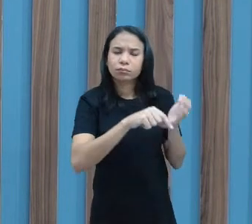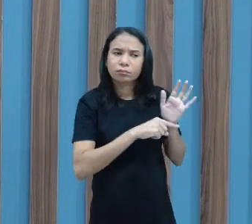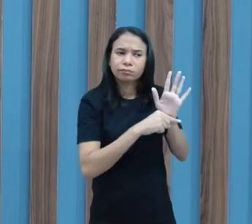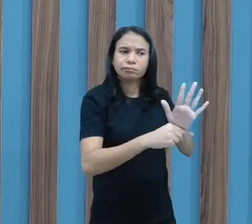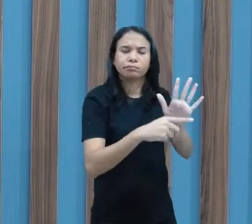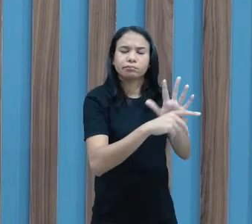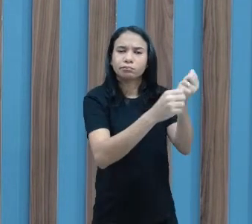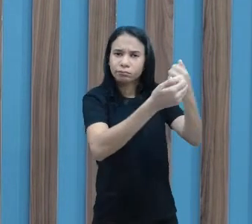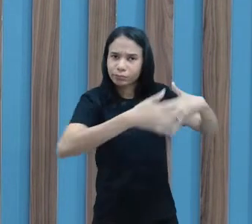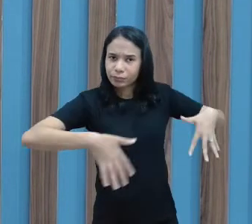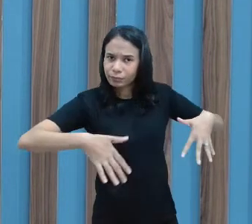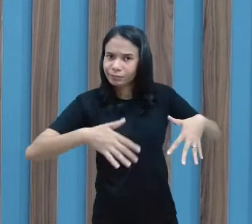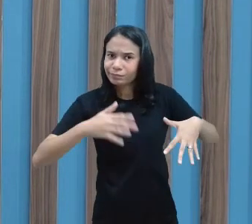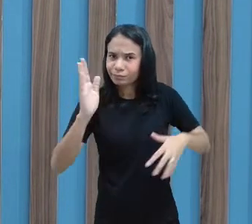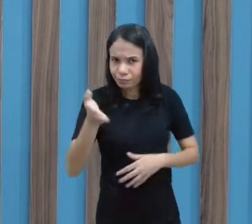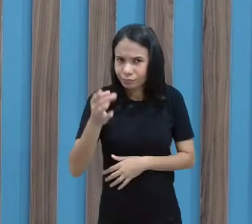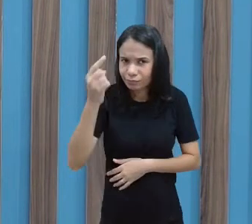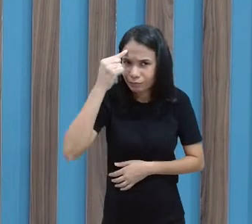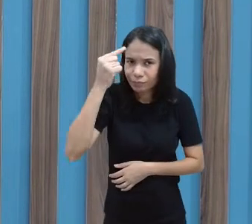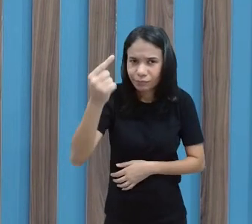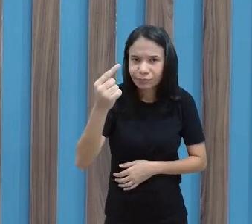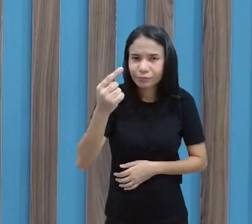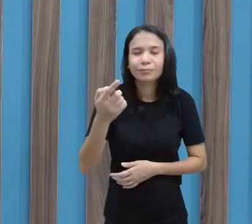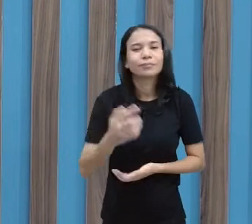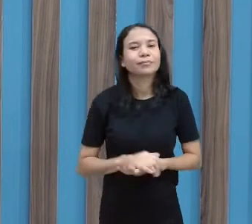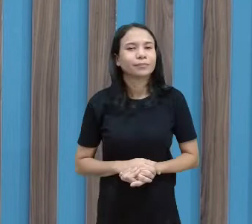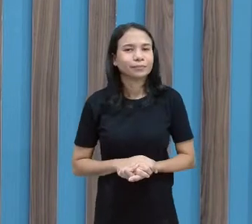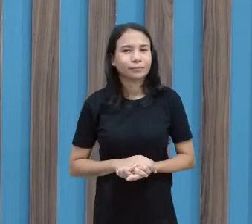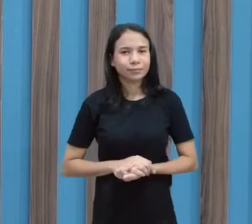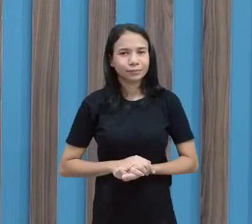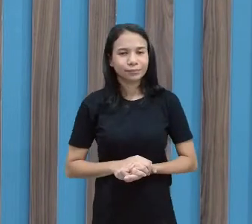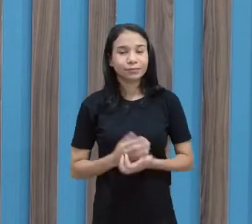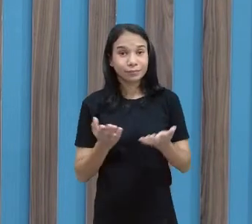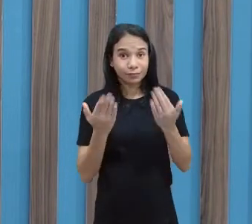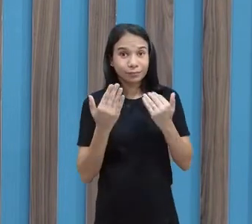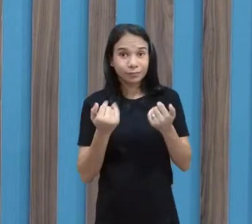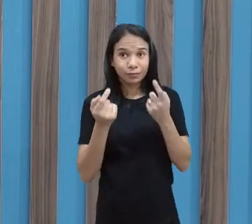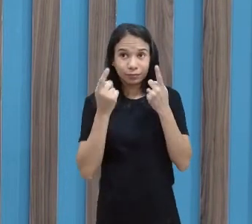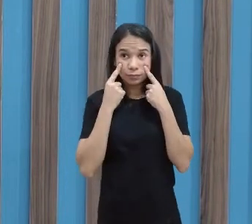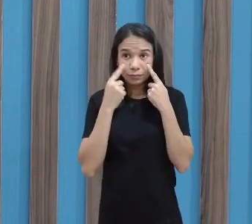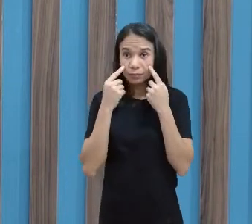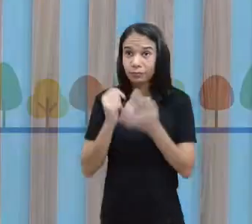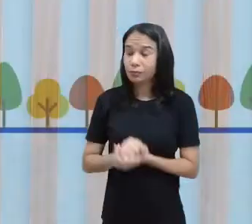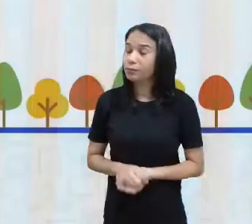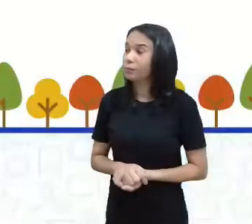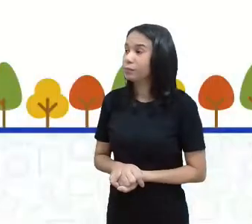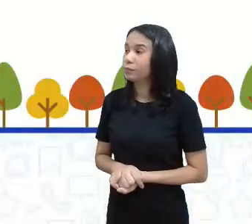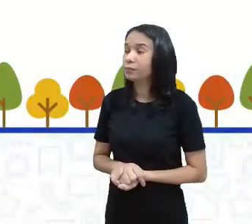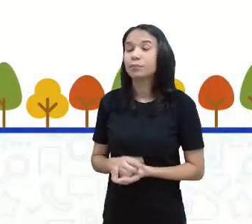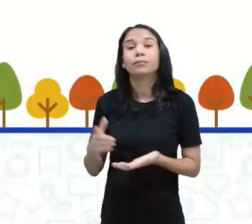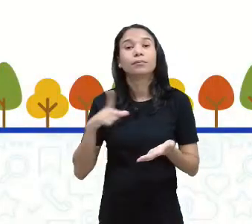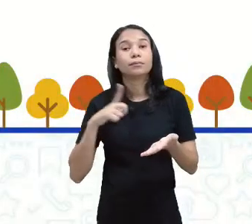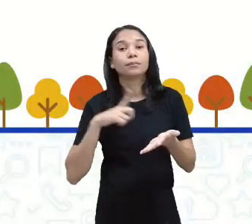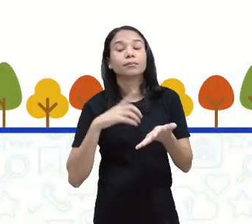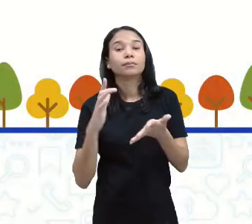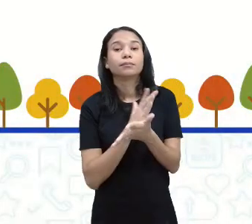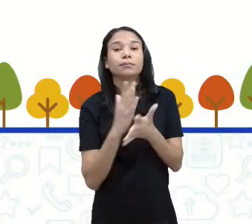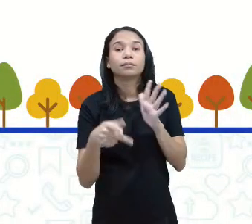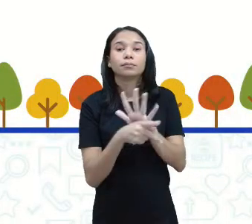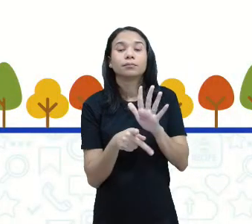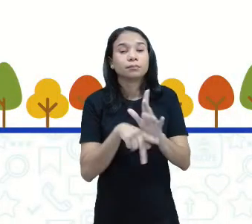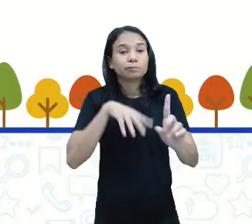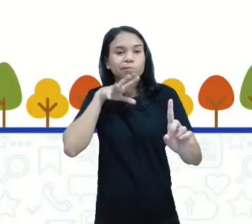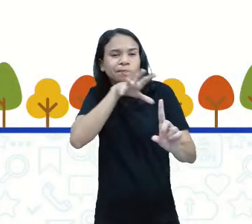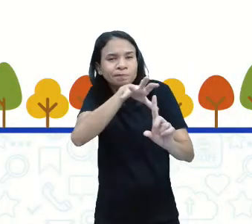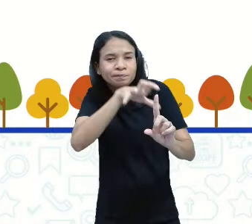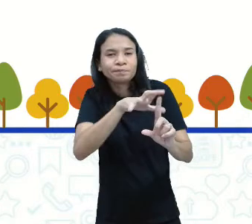nossa natureza? Você já se questionou a isso? Vamos lá. Bom, alguns impactos